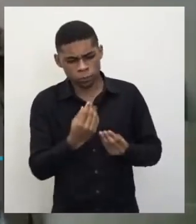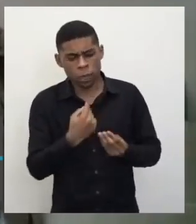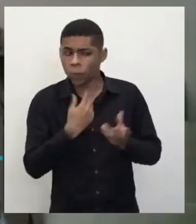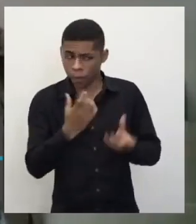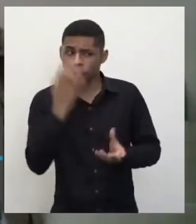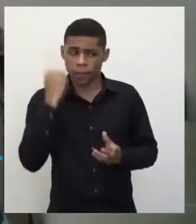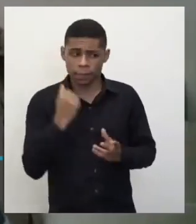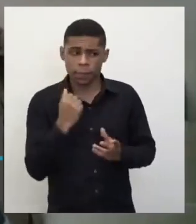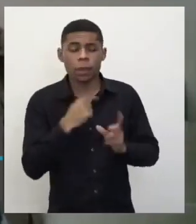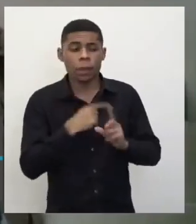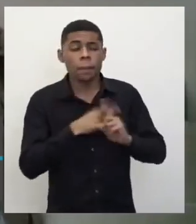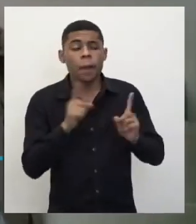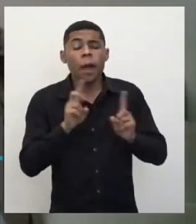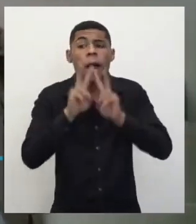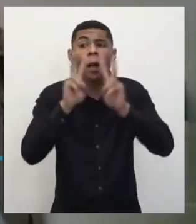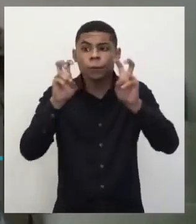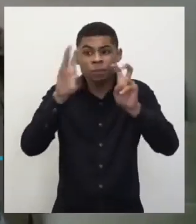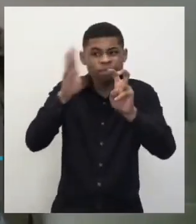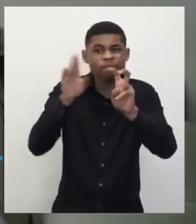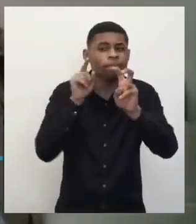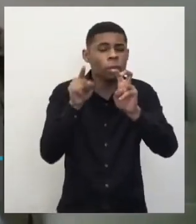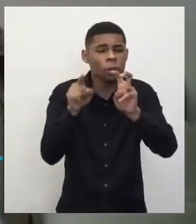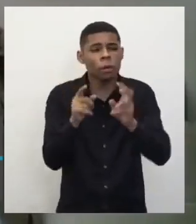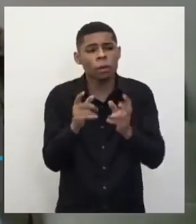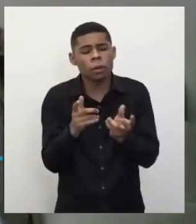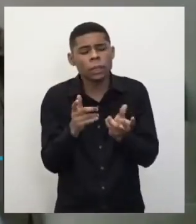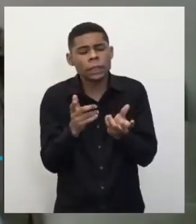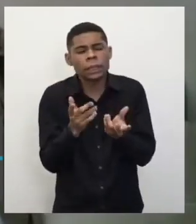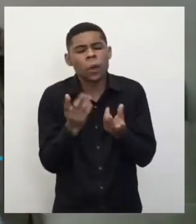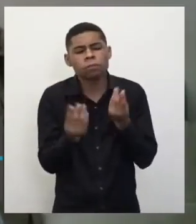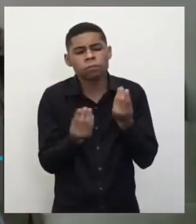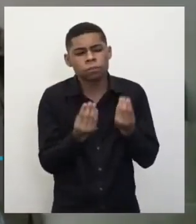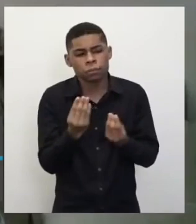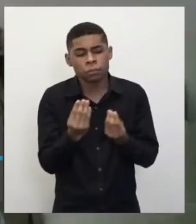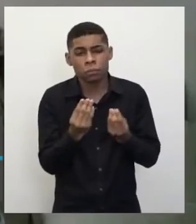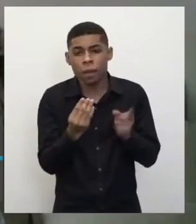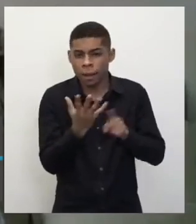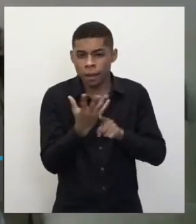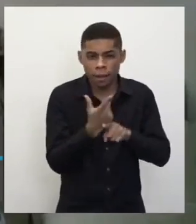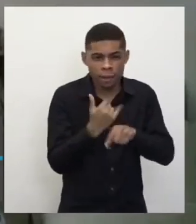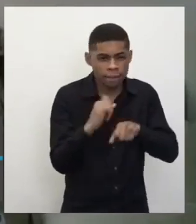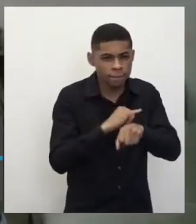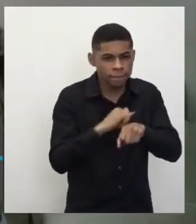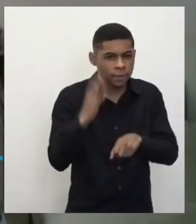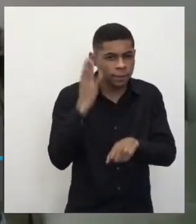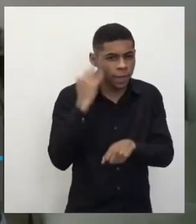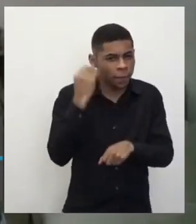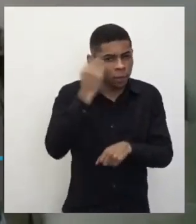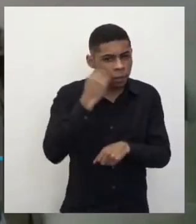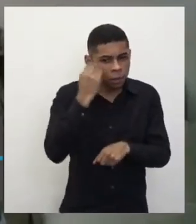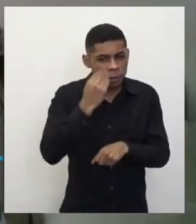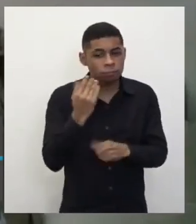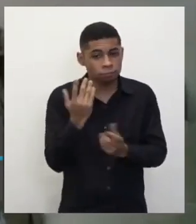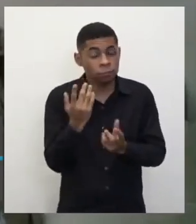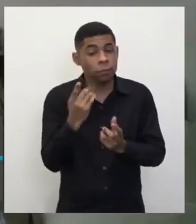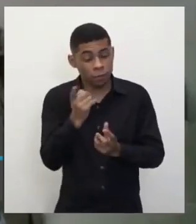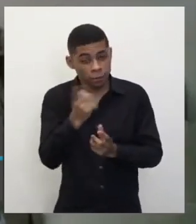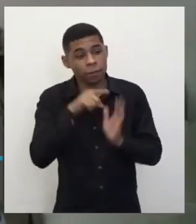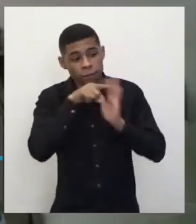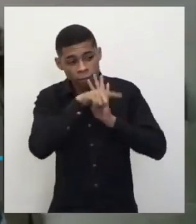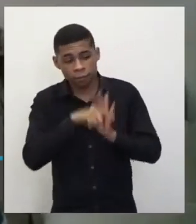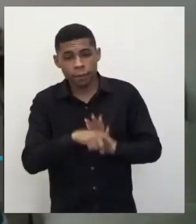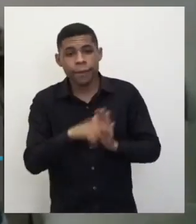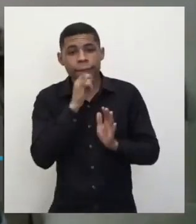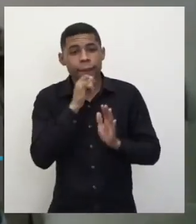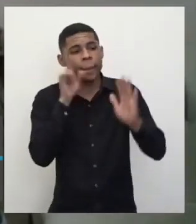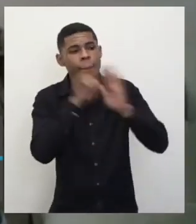assunto específico em que essa pessoa também é especialista. né? Para eu não passar nenhum